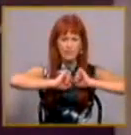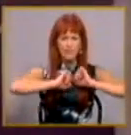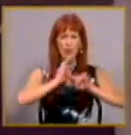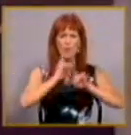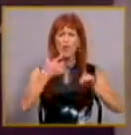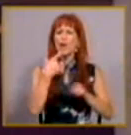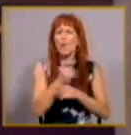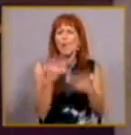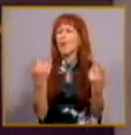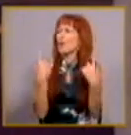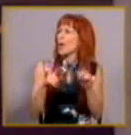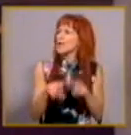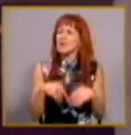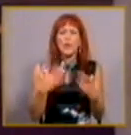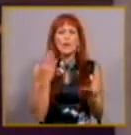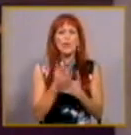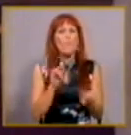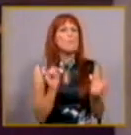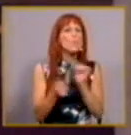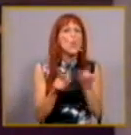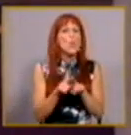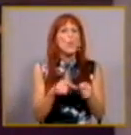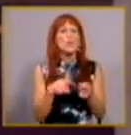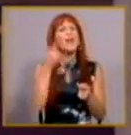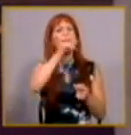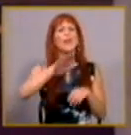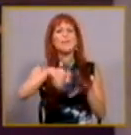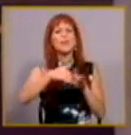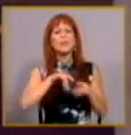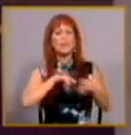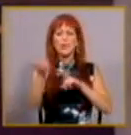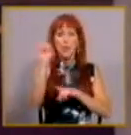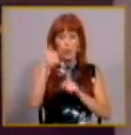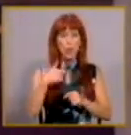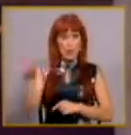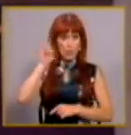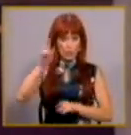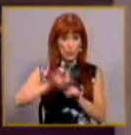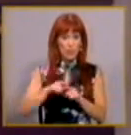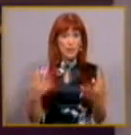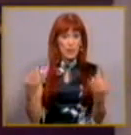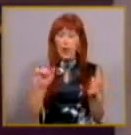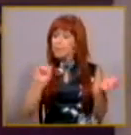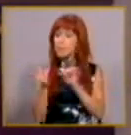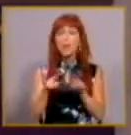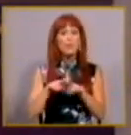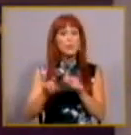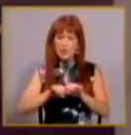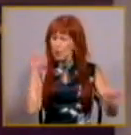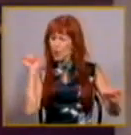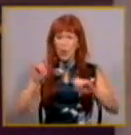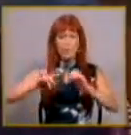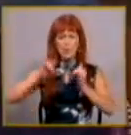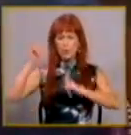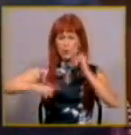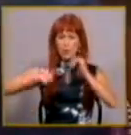porque não podemos ter assenso, não basta mudar os protagonistas desta política. O que é importante é efetivamente mudar a política e romper o pacto de